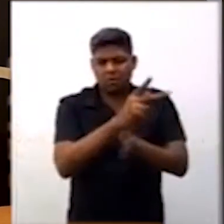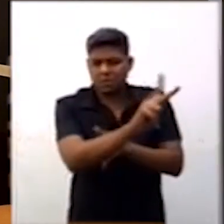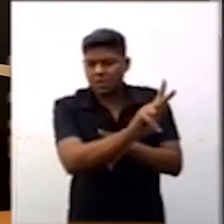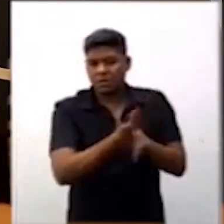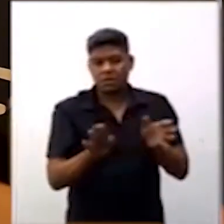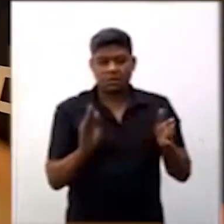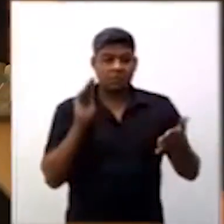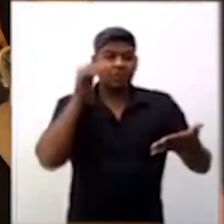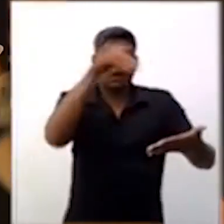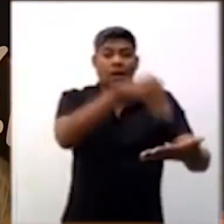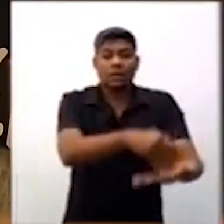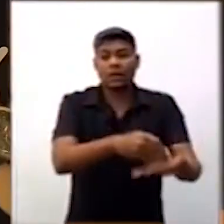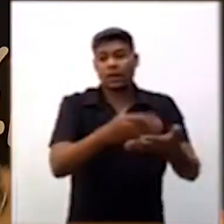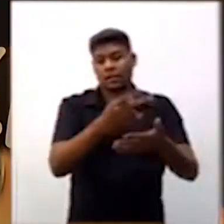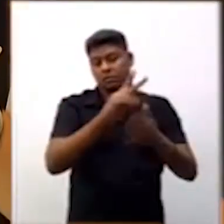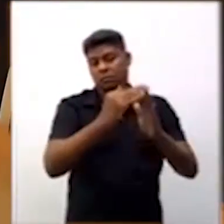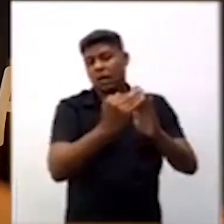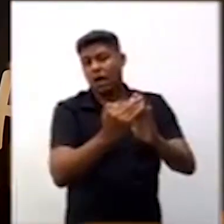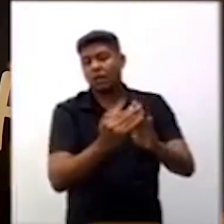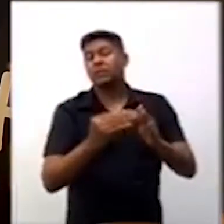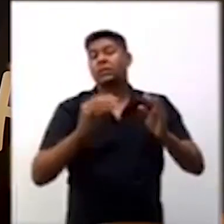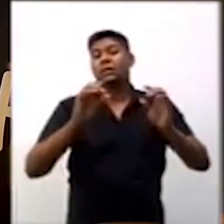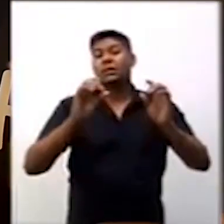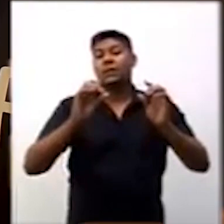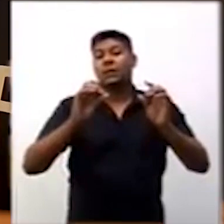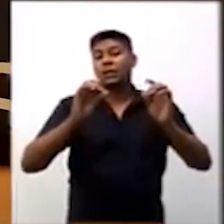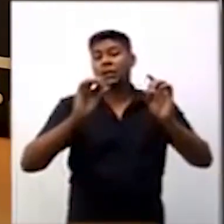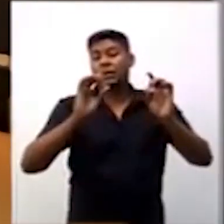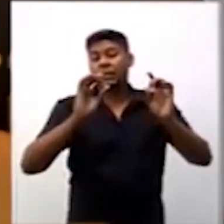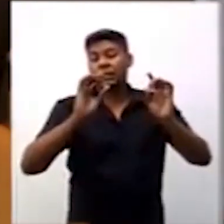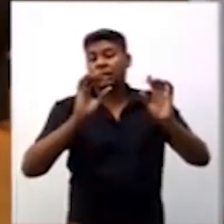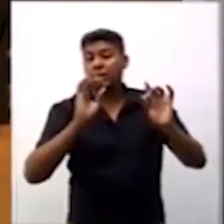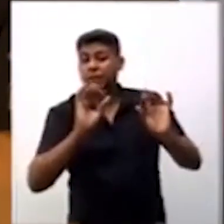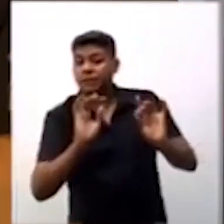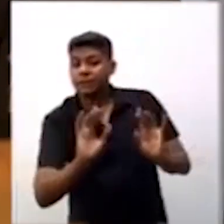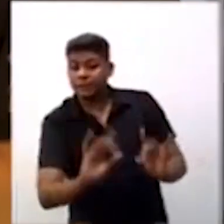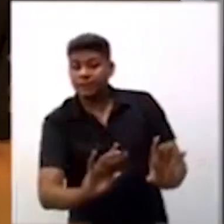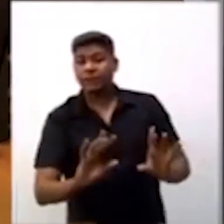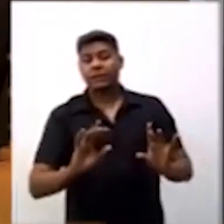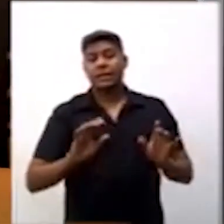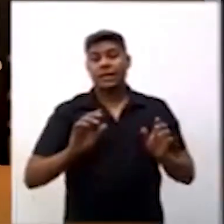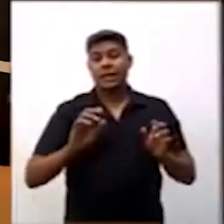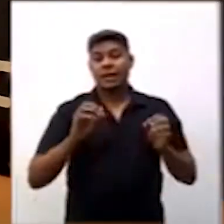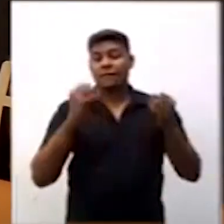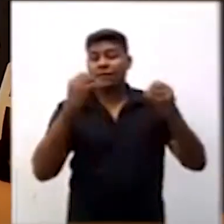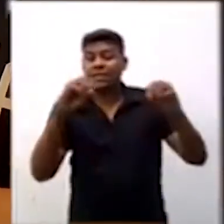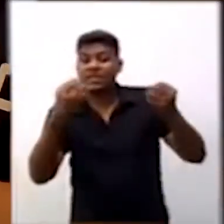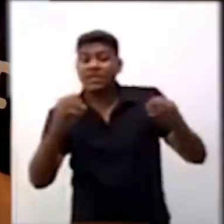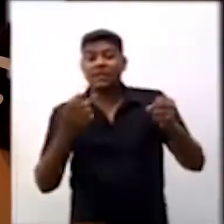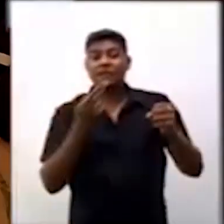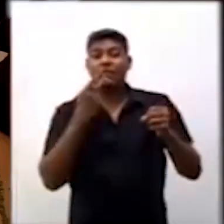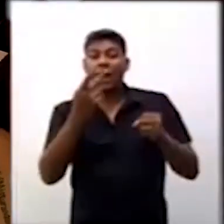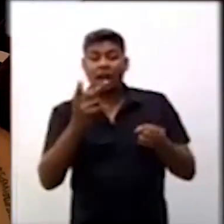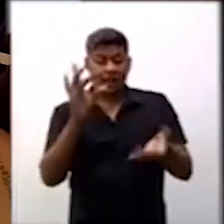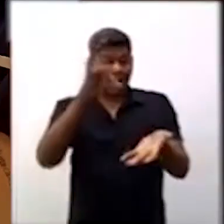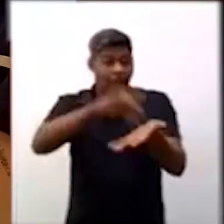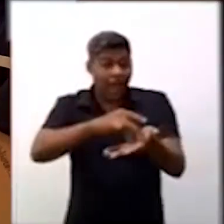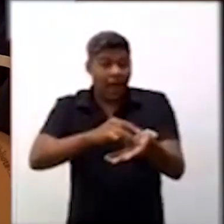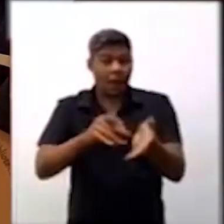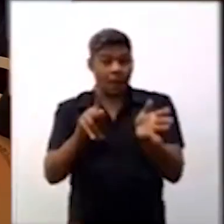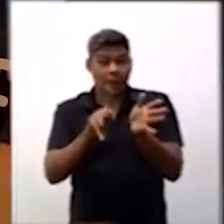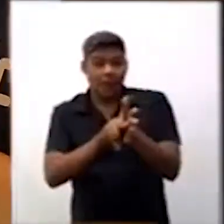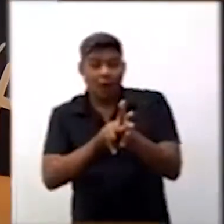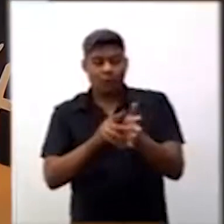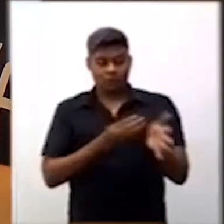casa. Mas falando especificamente de física, então não vou focar no valor em real, mas vou falar do